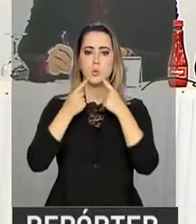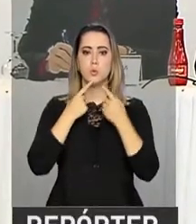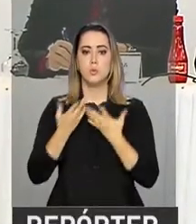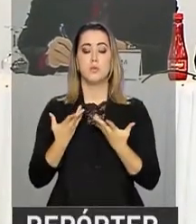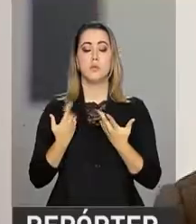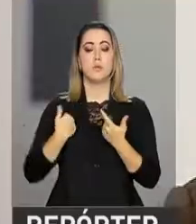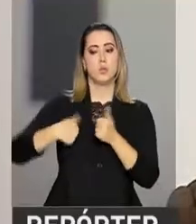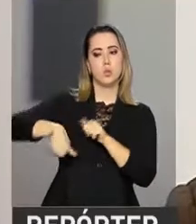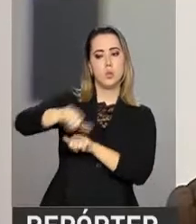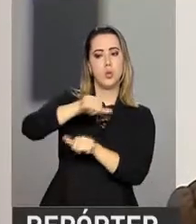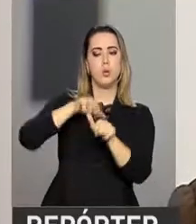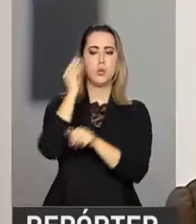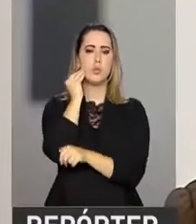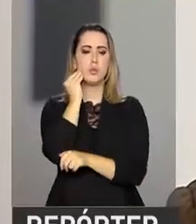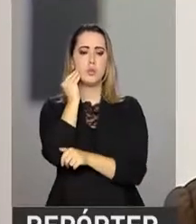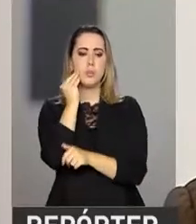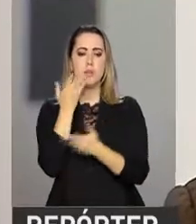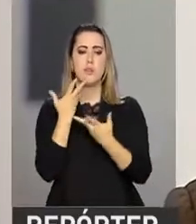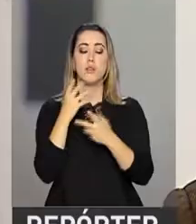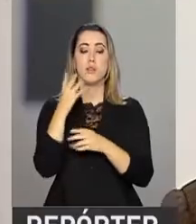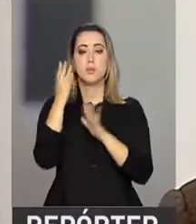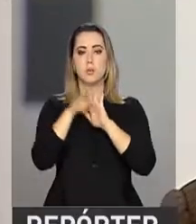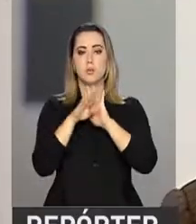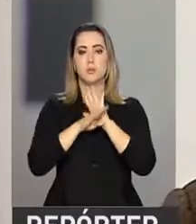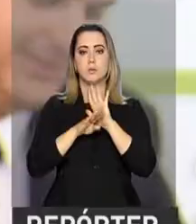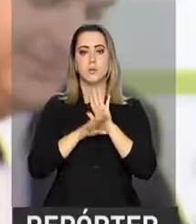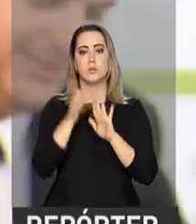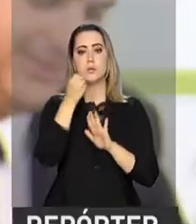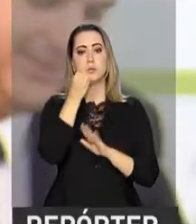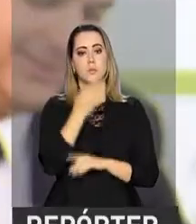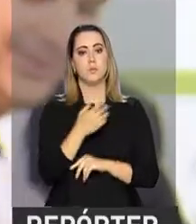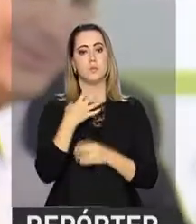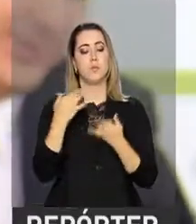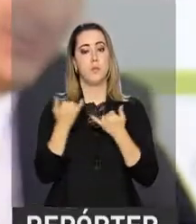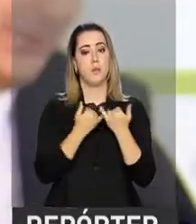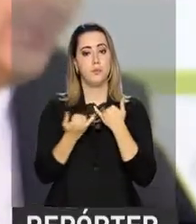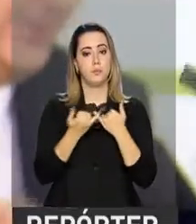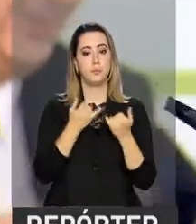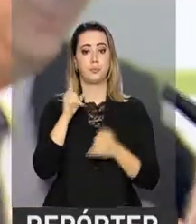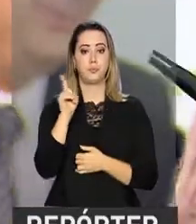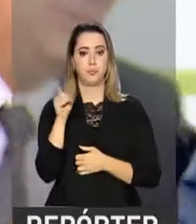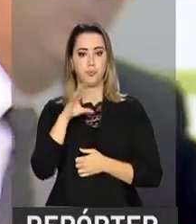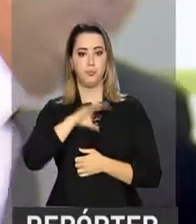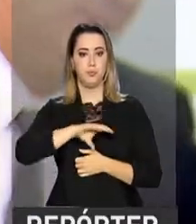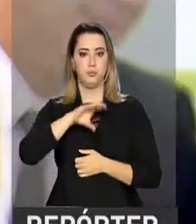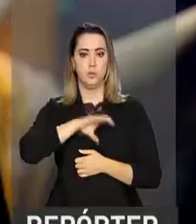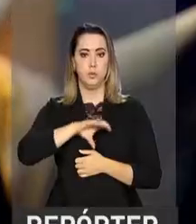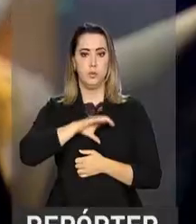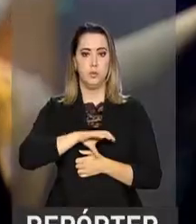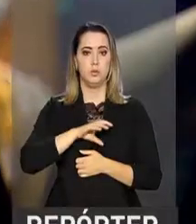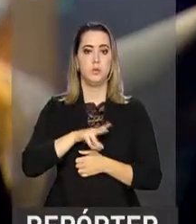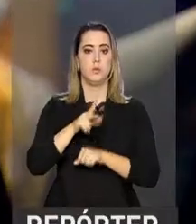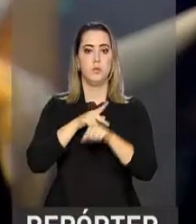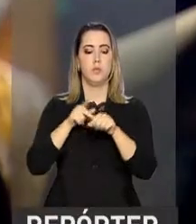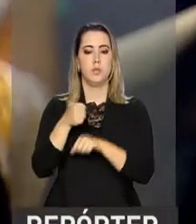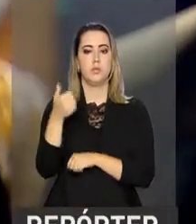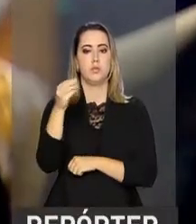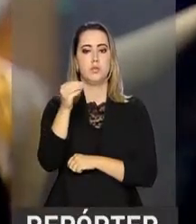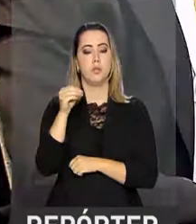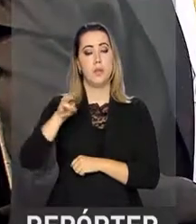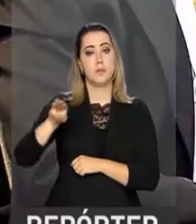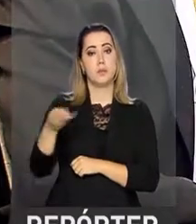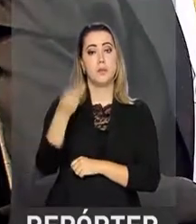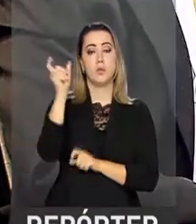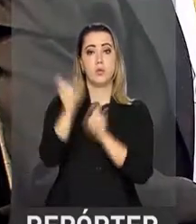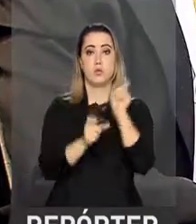da troca de experiências de programas bem-sucedidos, como o de Portugal, um país de 10 milhões de